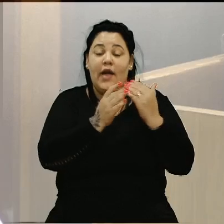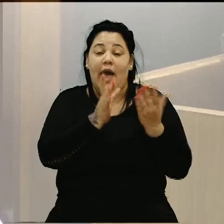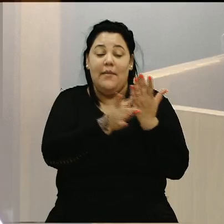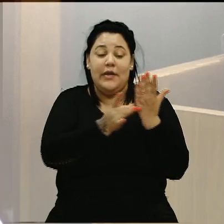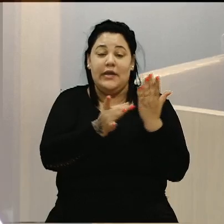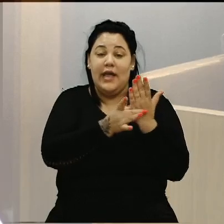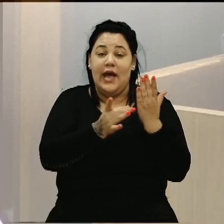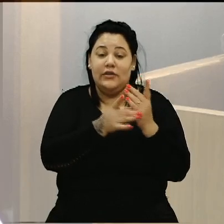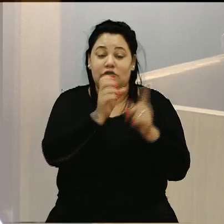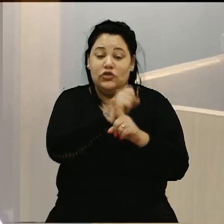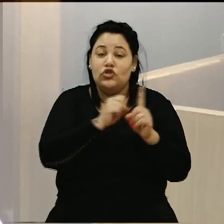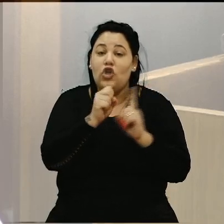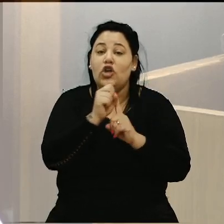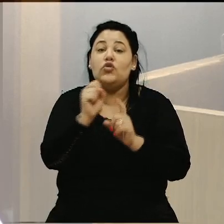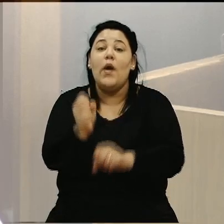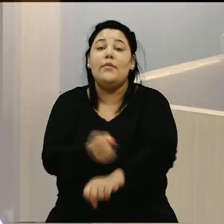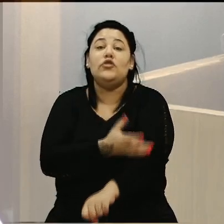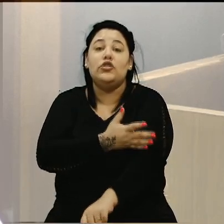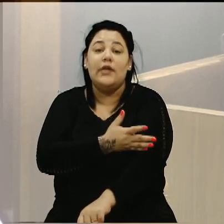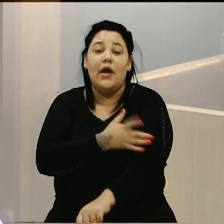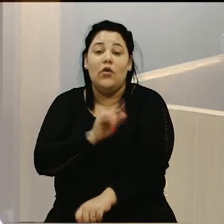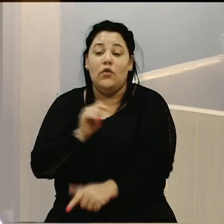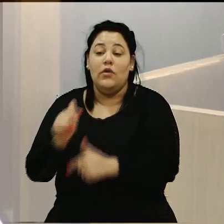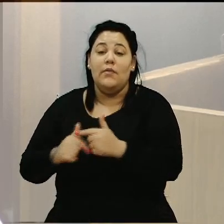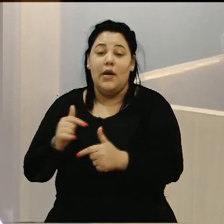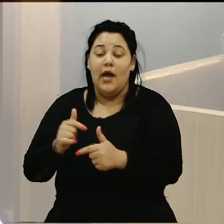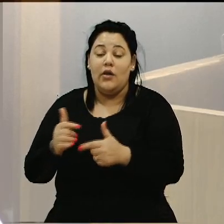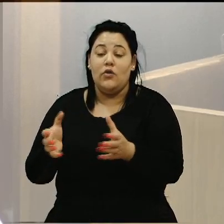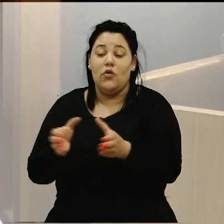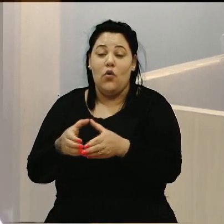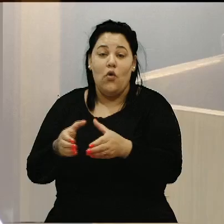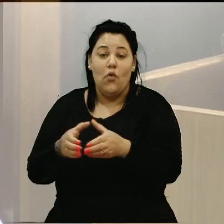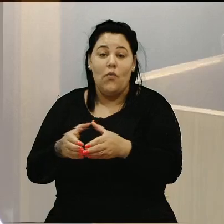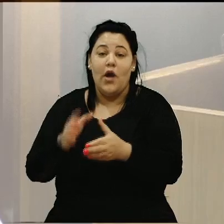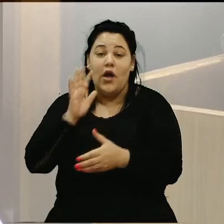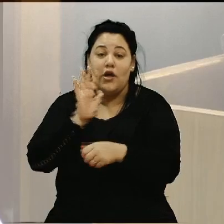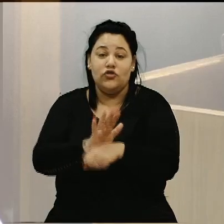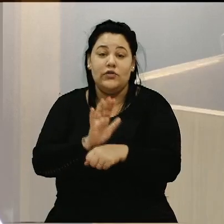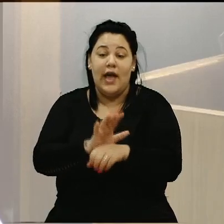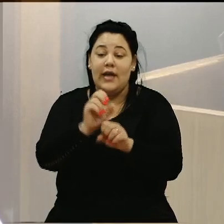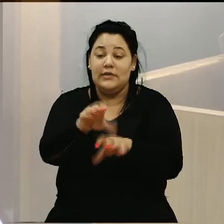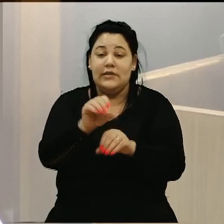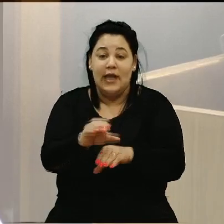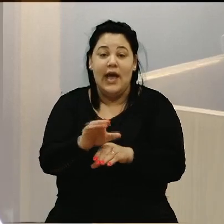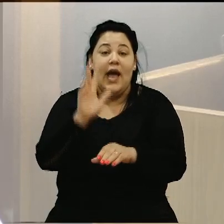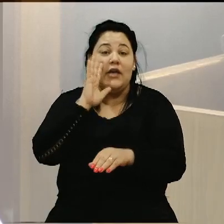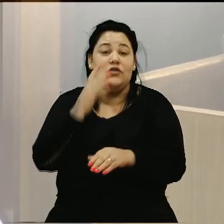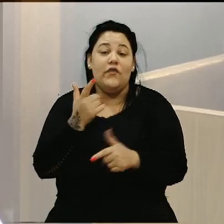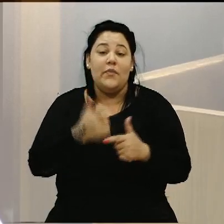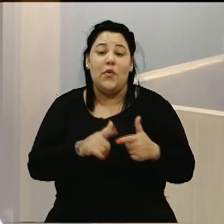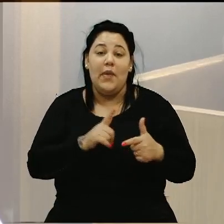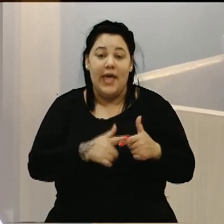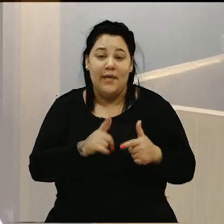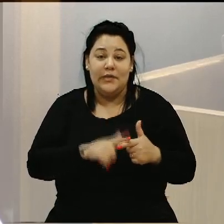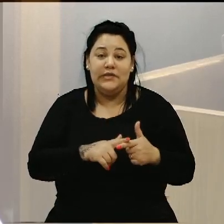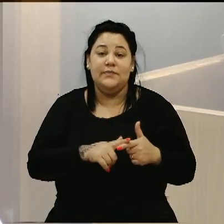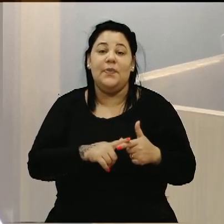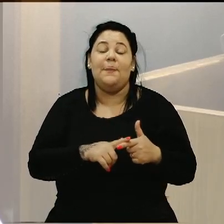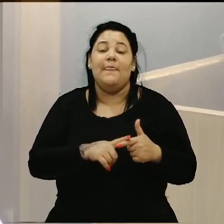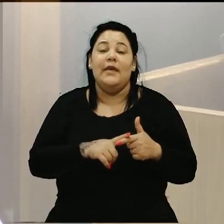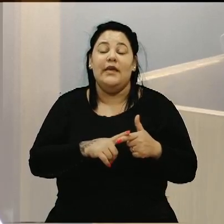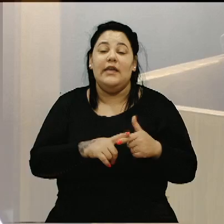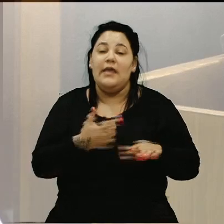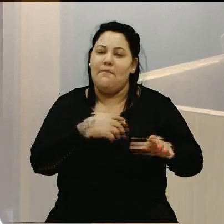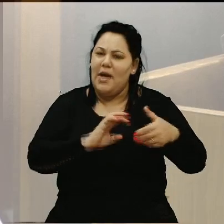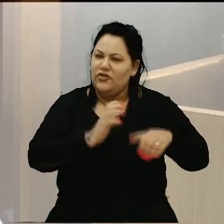como comunicação, trabalho em equipe, resolução de conflitos e resiliência. Isso é novo. Parcerias para oferecer